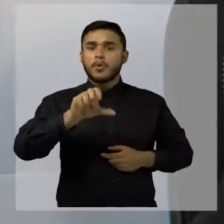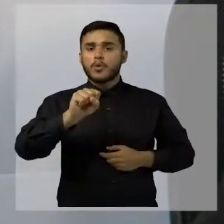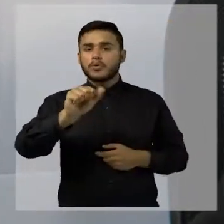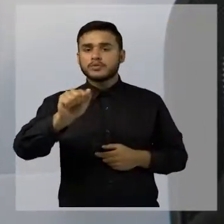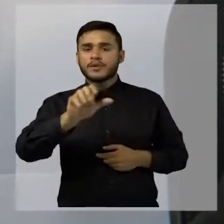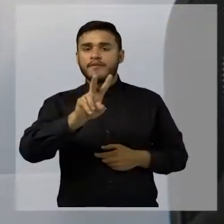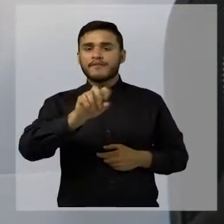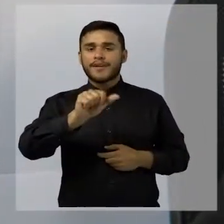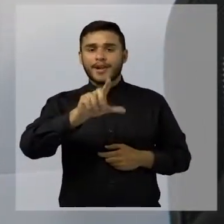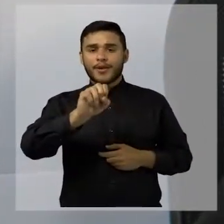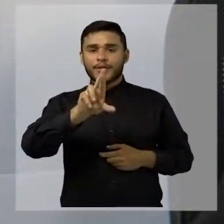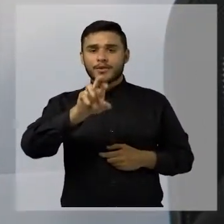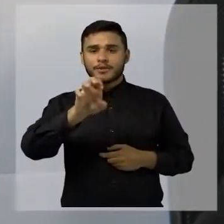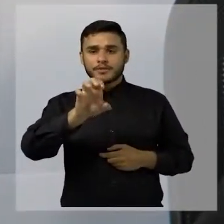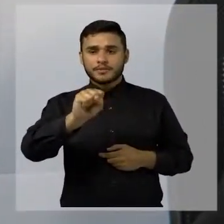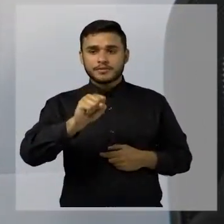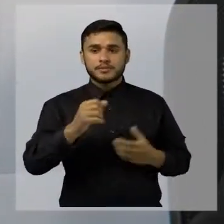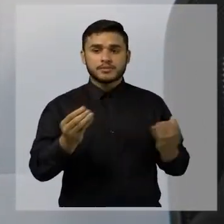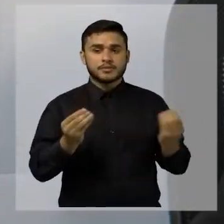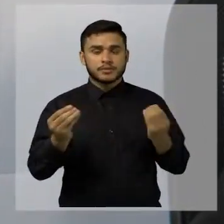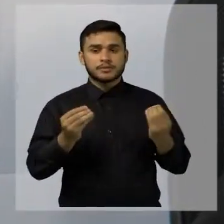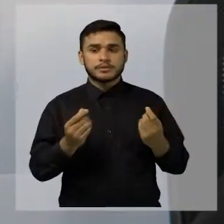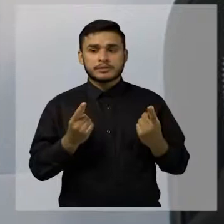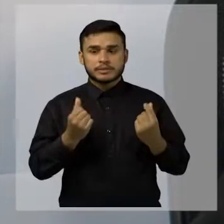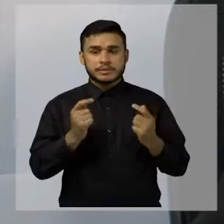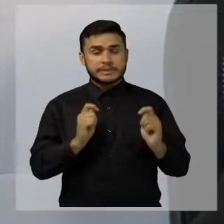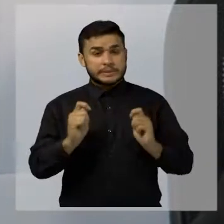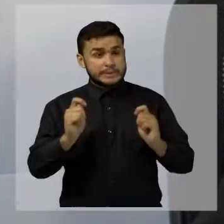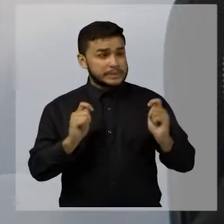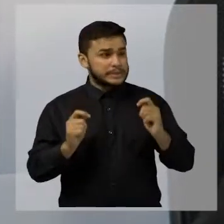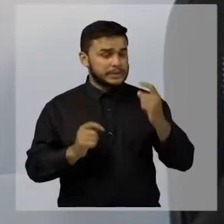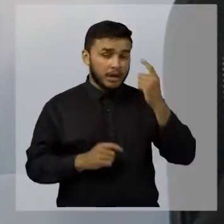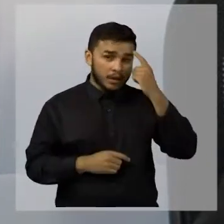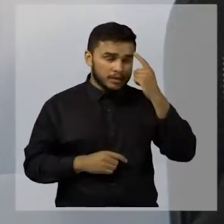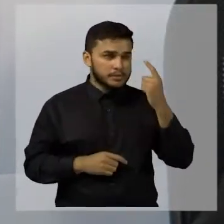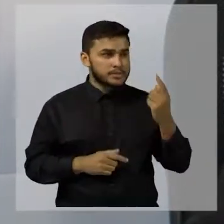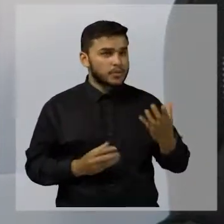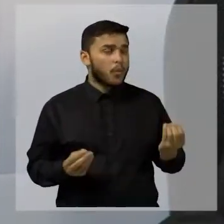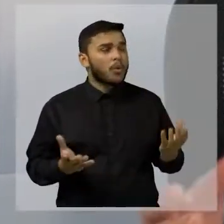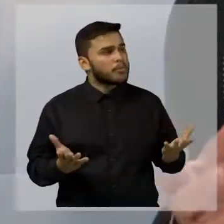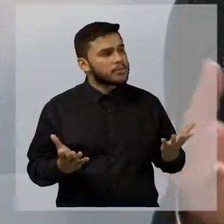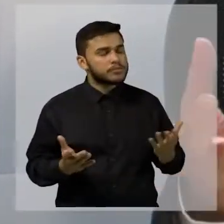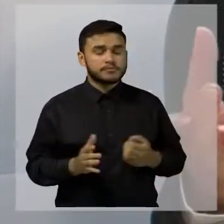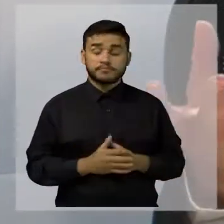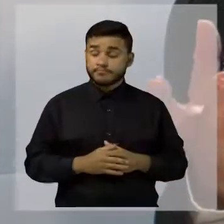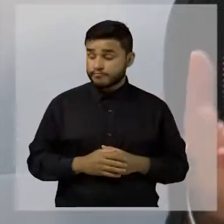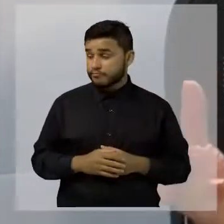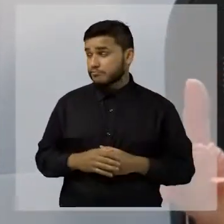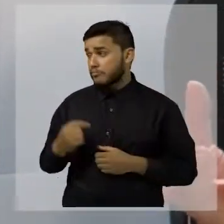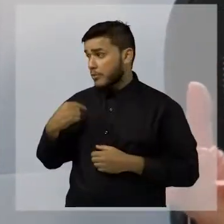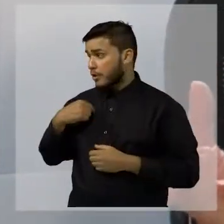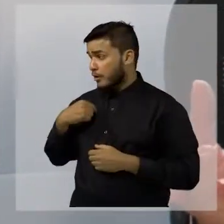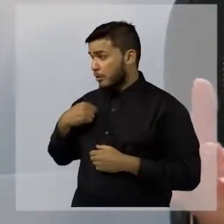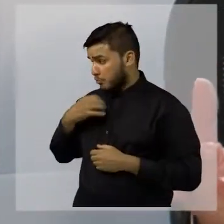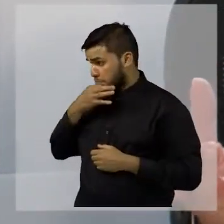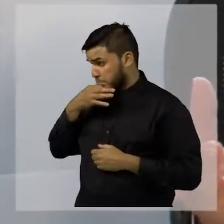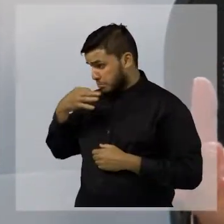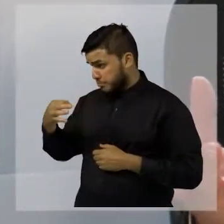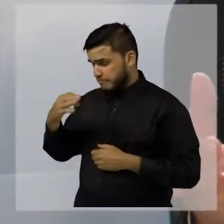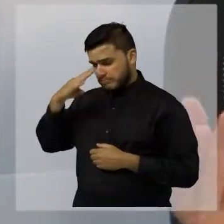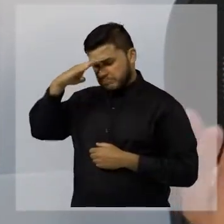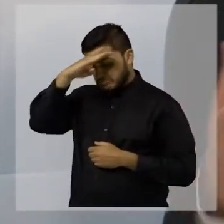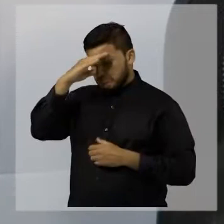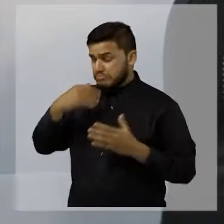está tentando impor a marca política dele e ele não está preocupado nem com a sua equipe econômica, nem com os veículos de